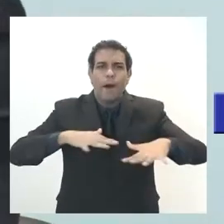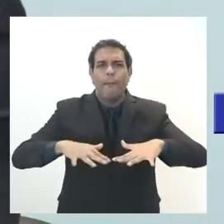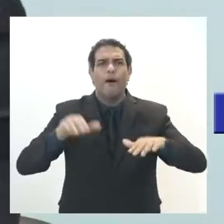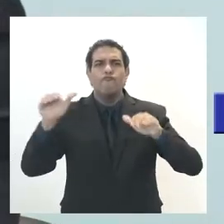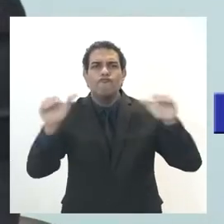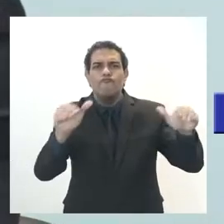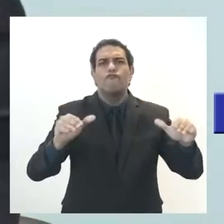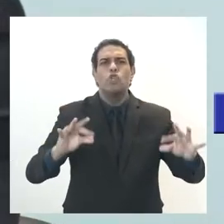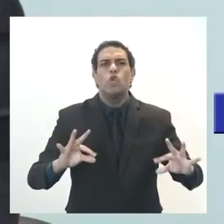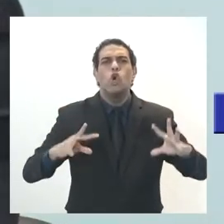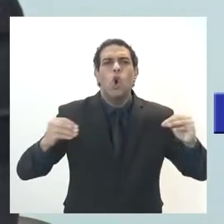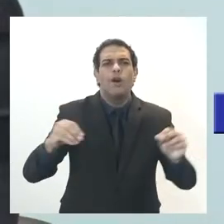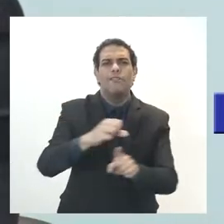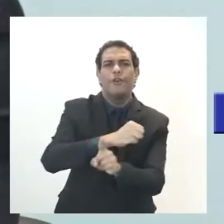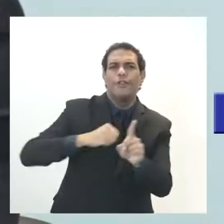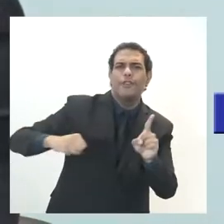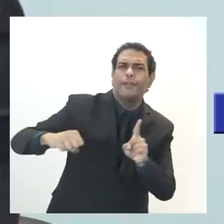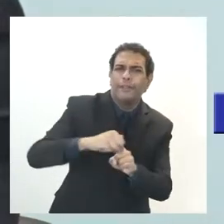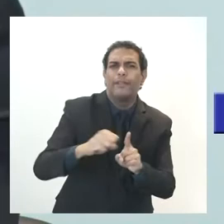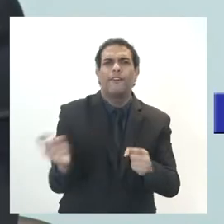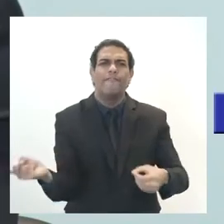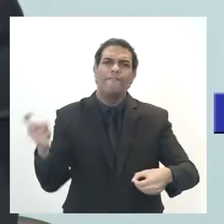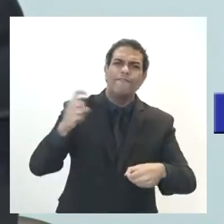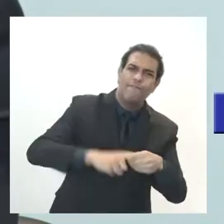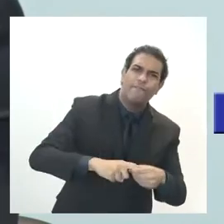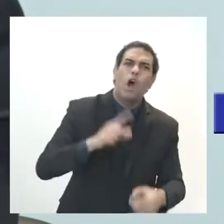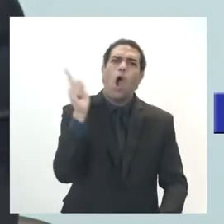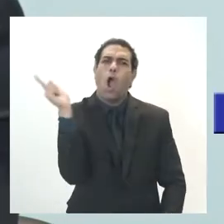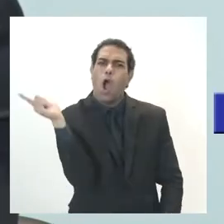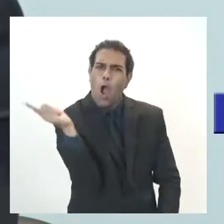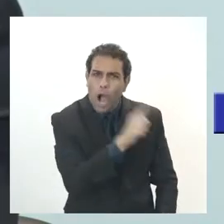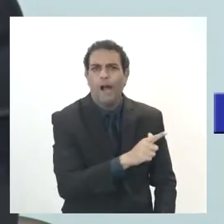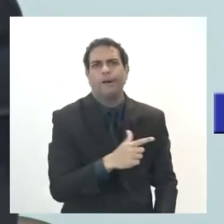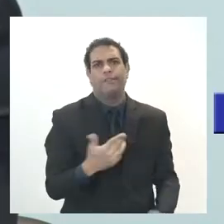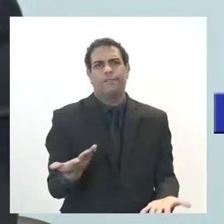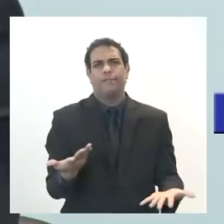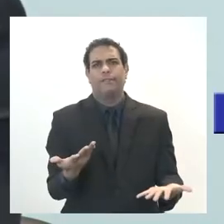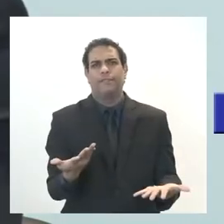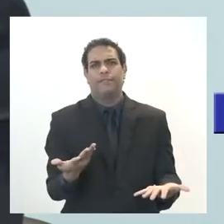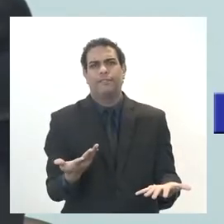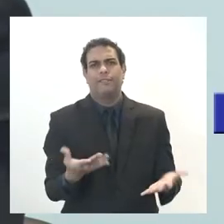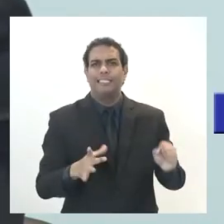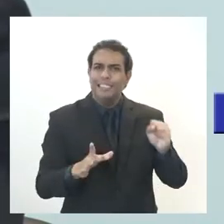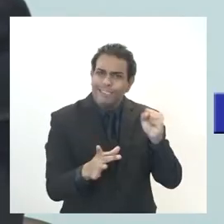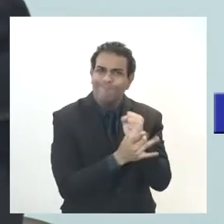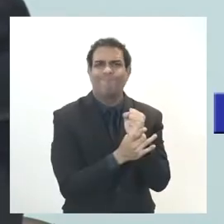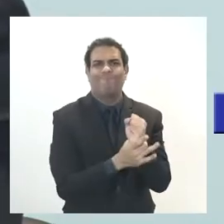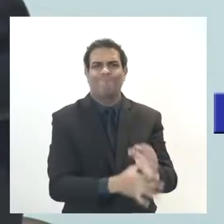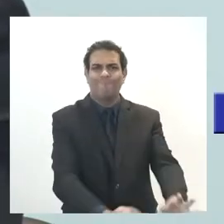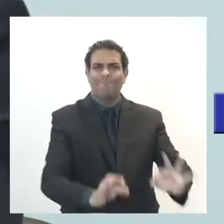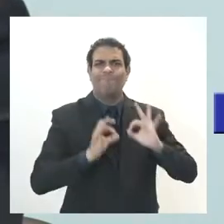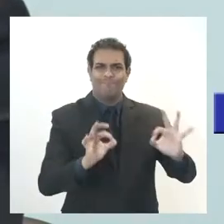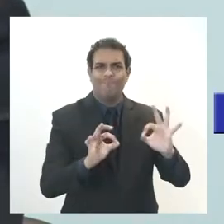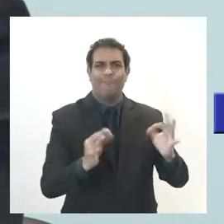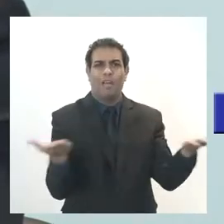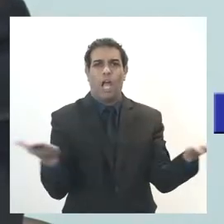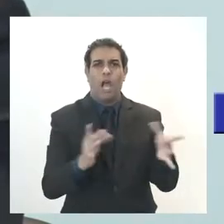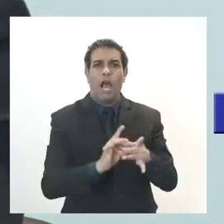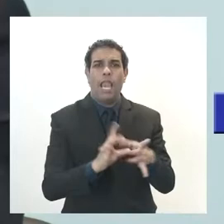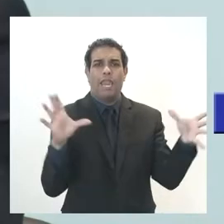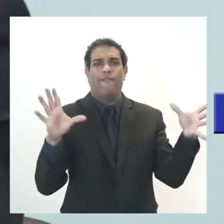de volta toda a sociedade para que a gente consiga é garantir o estado